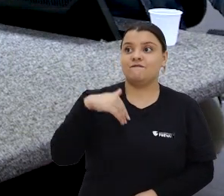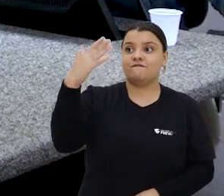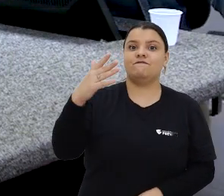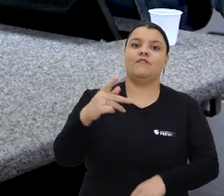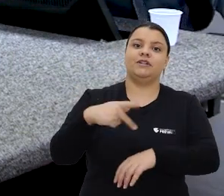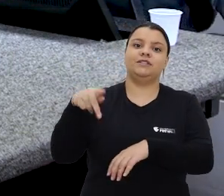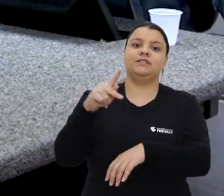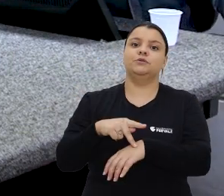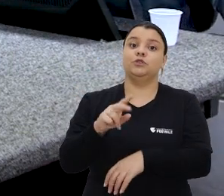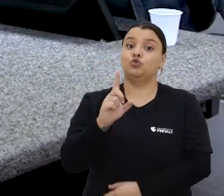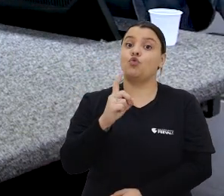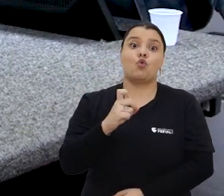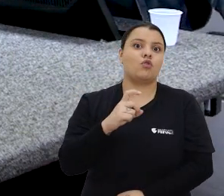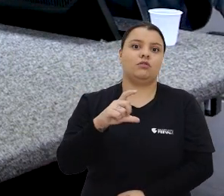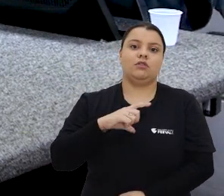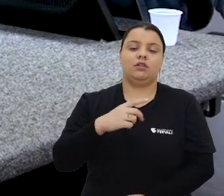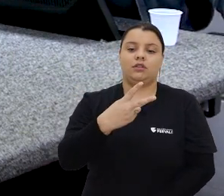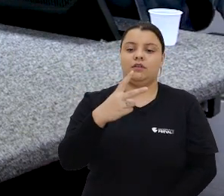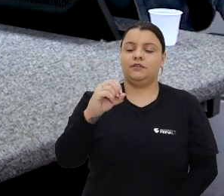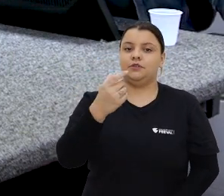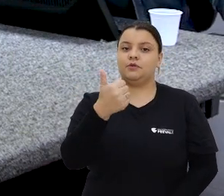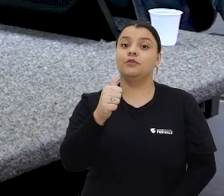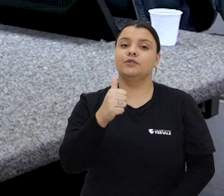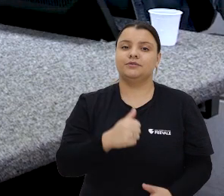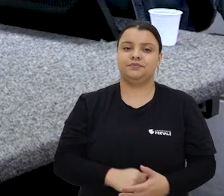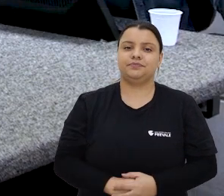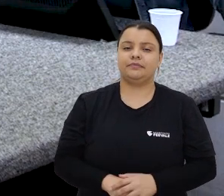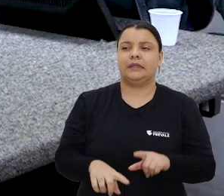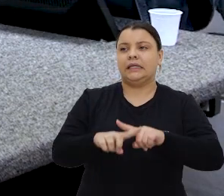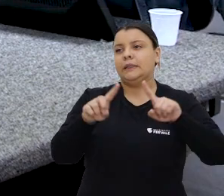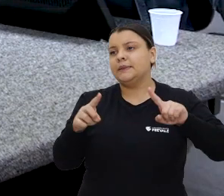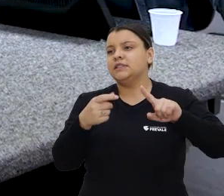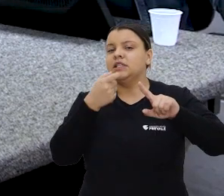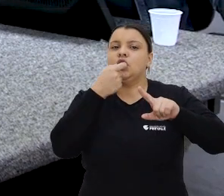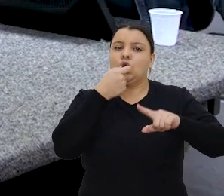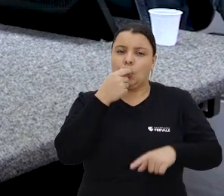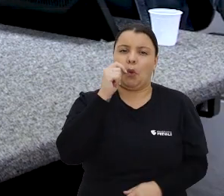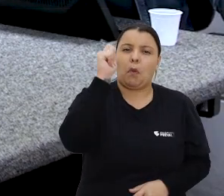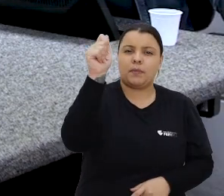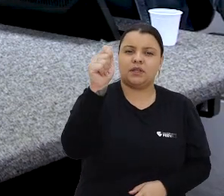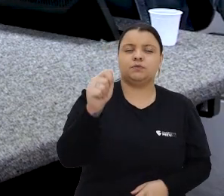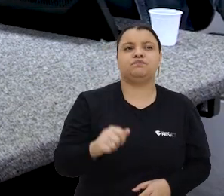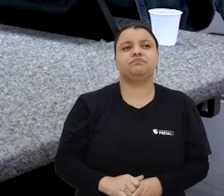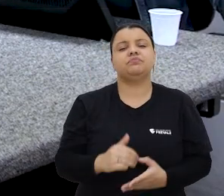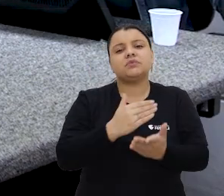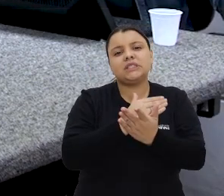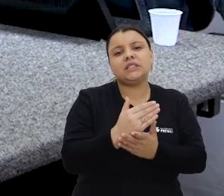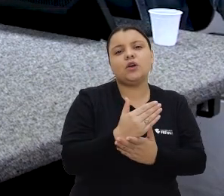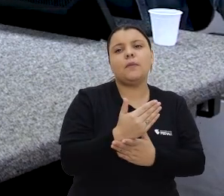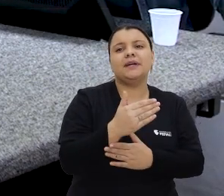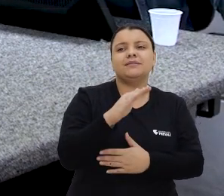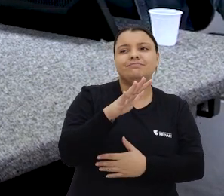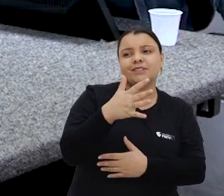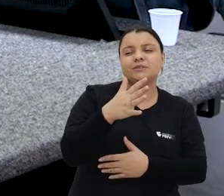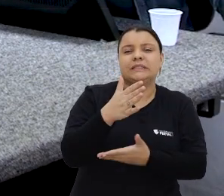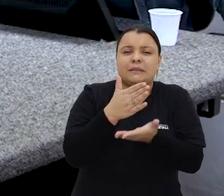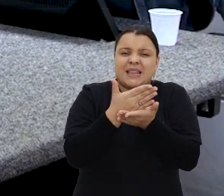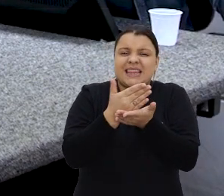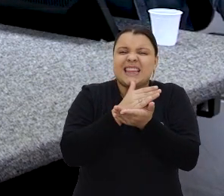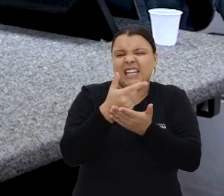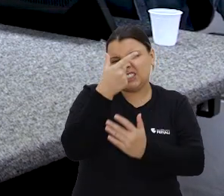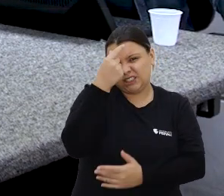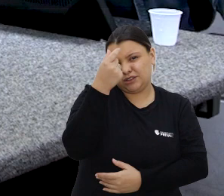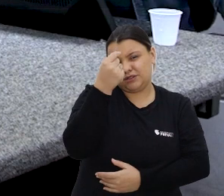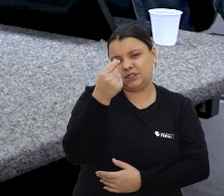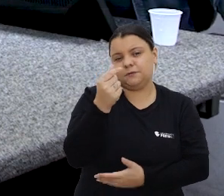sim. em 2011. Mas a arbitragem, ela entra na metade da universidade. Quando eu estou na metade do